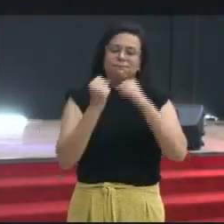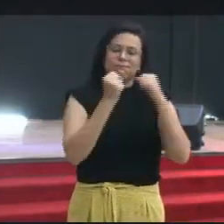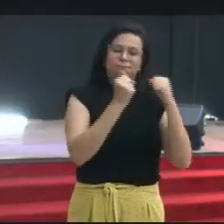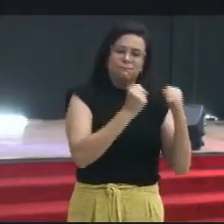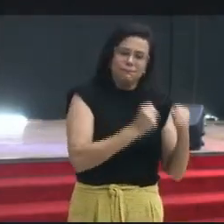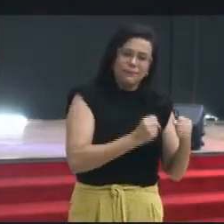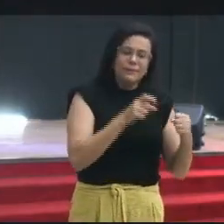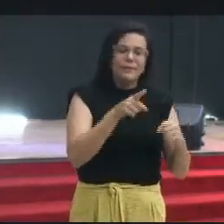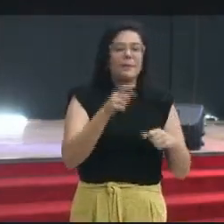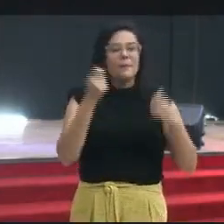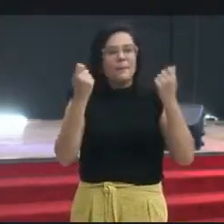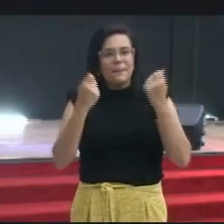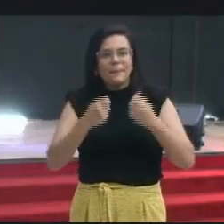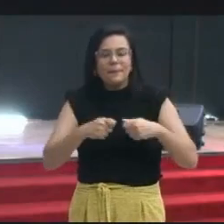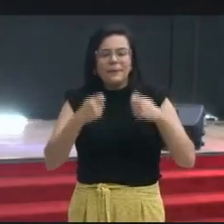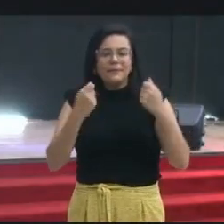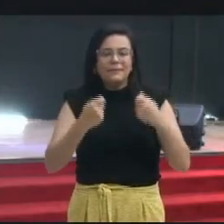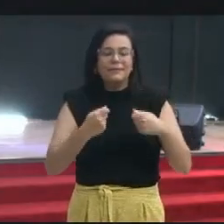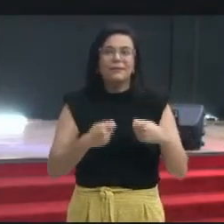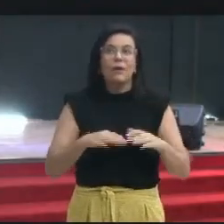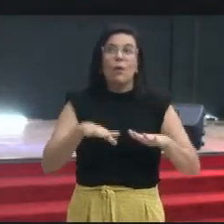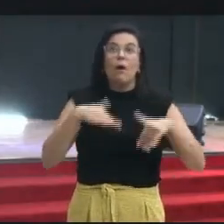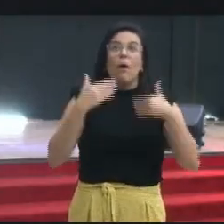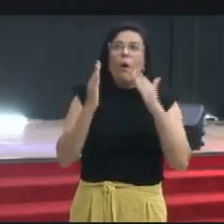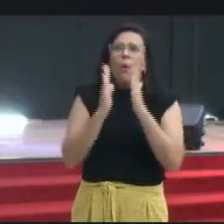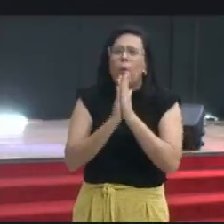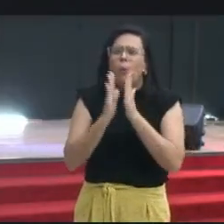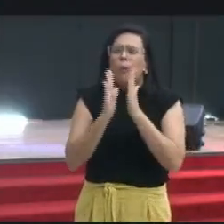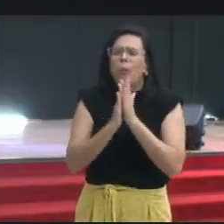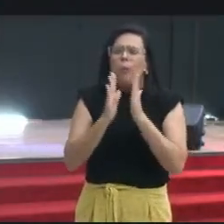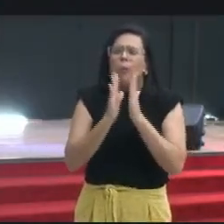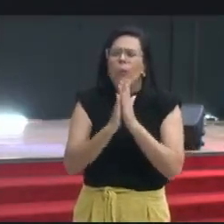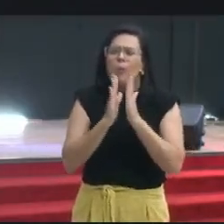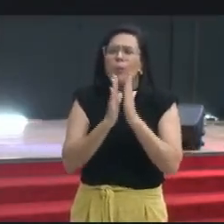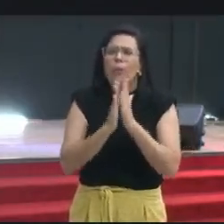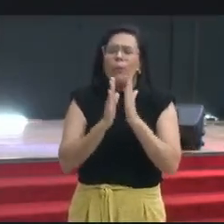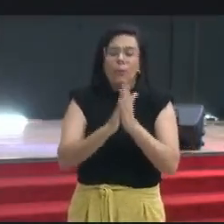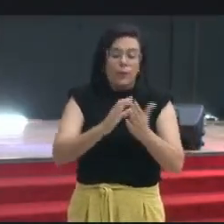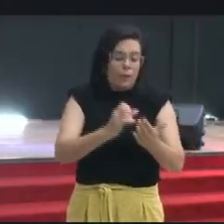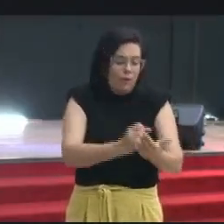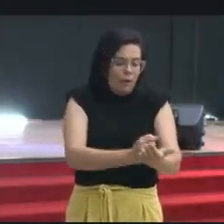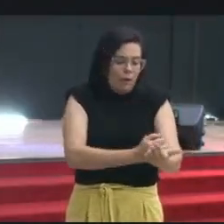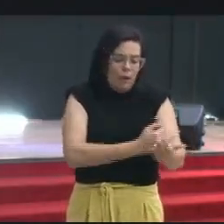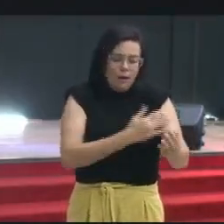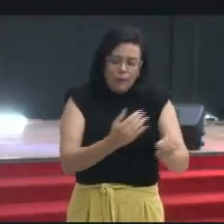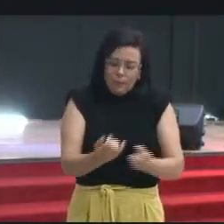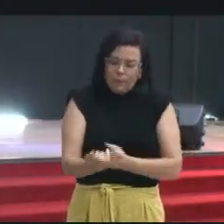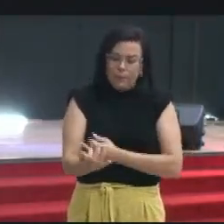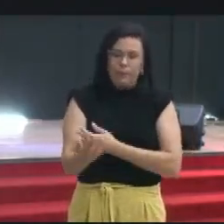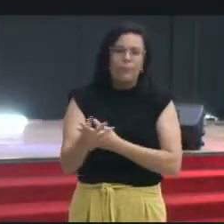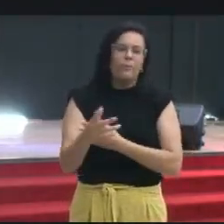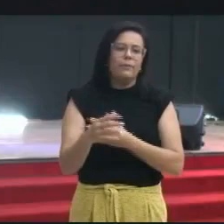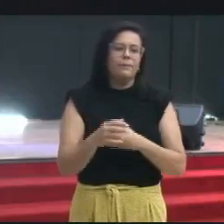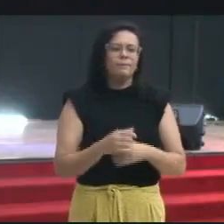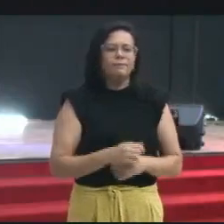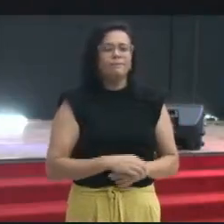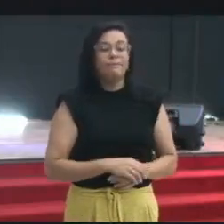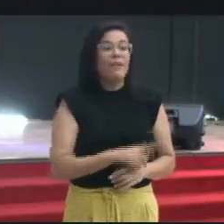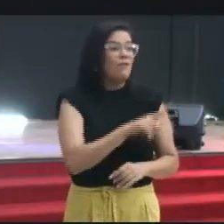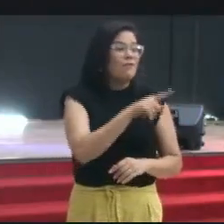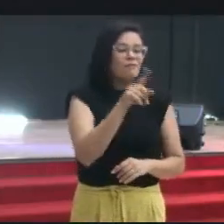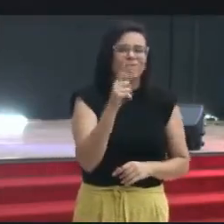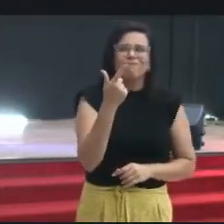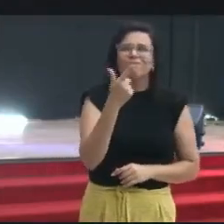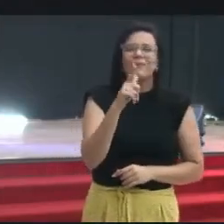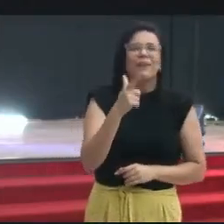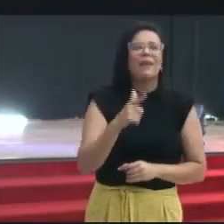precisa ter fervor na oração. Quanto tempo você não ora mais em línguas? Quanto tempo você não busca